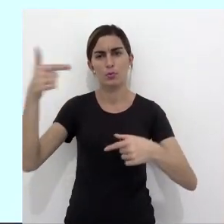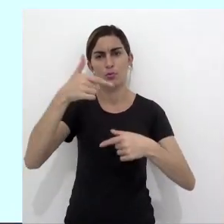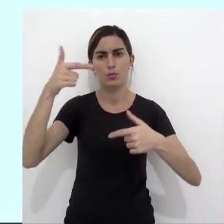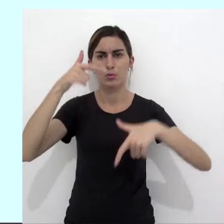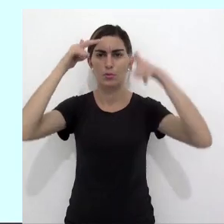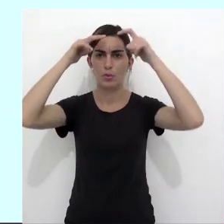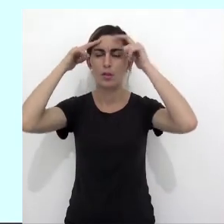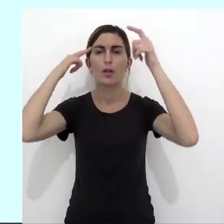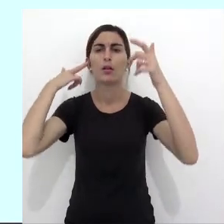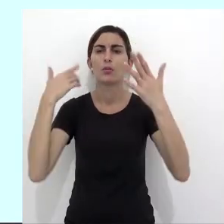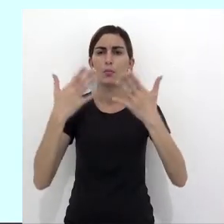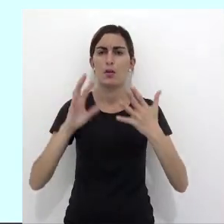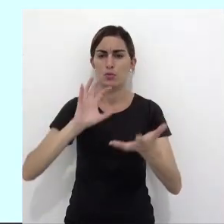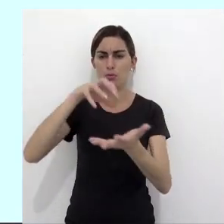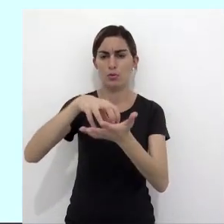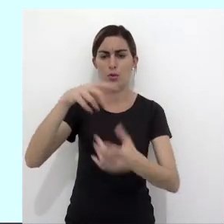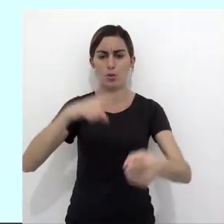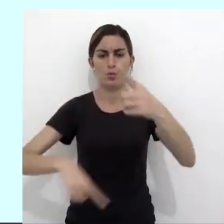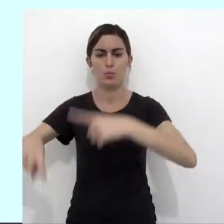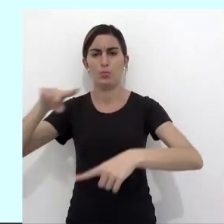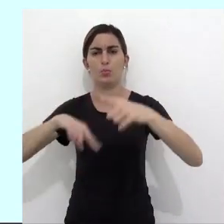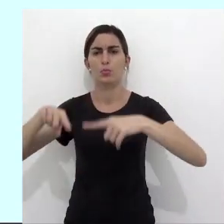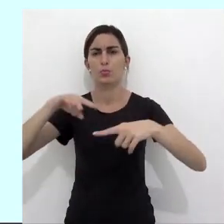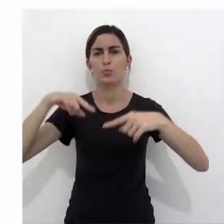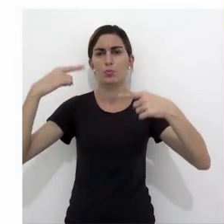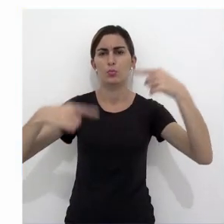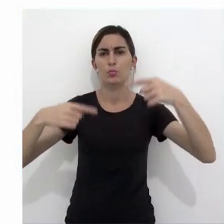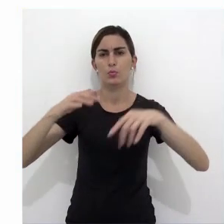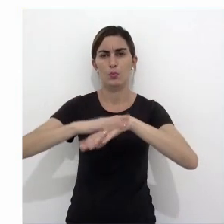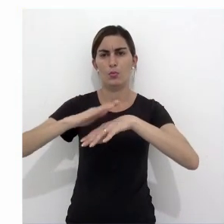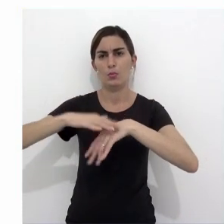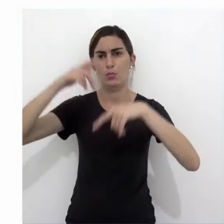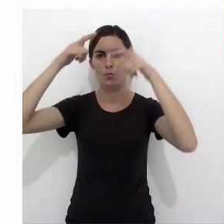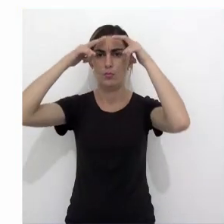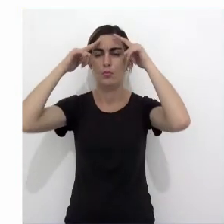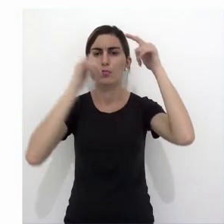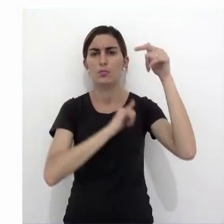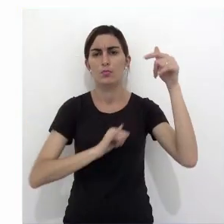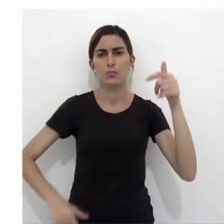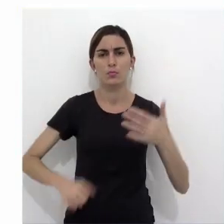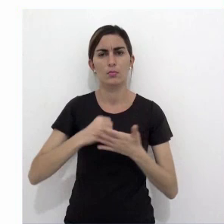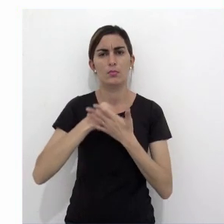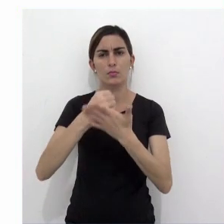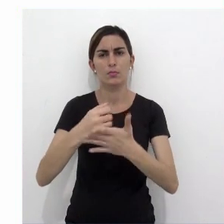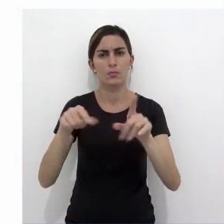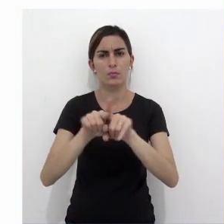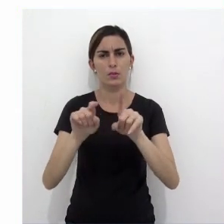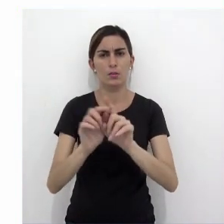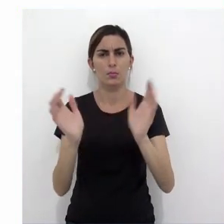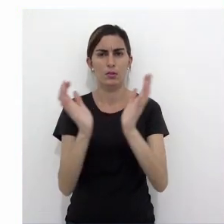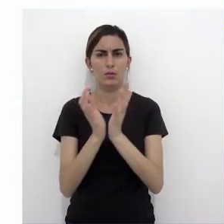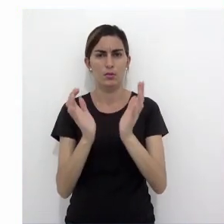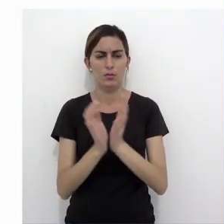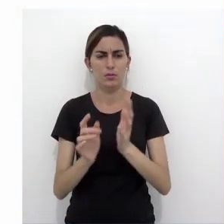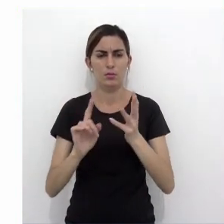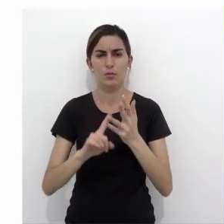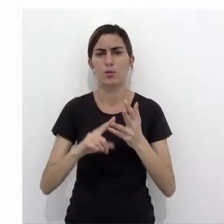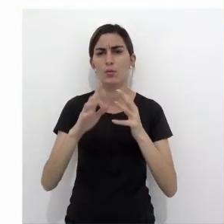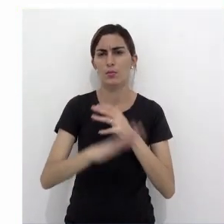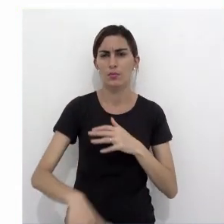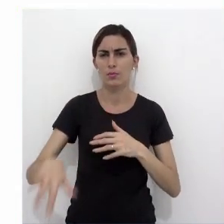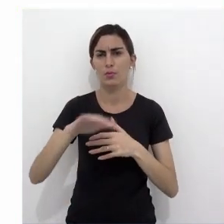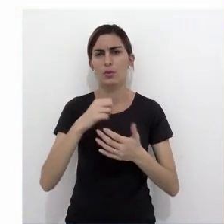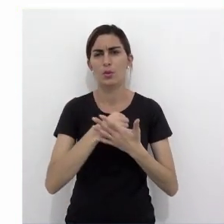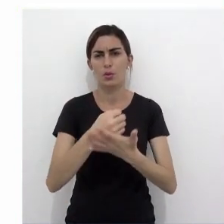queria cada vez mais o centralismo político nas mãos do imperador. E o apoio também das classes médias urbanas,